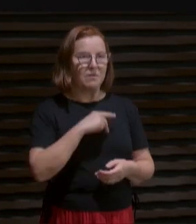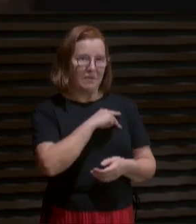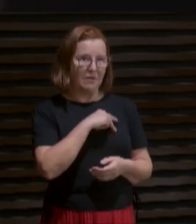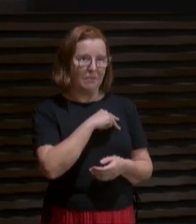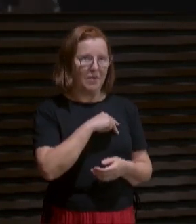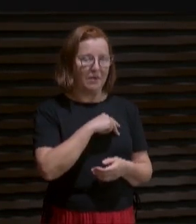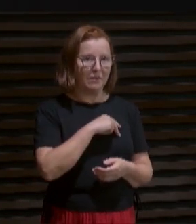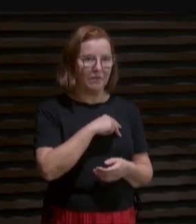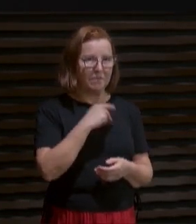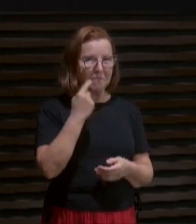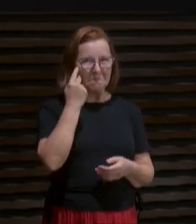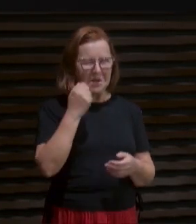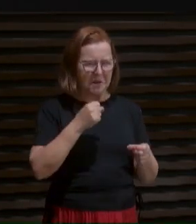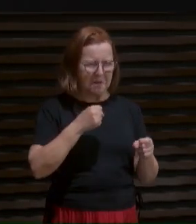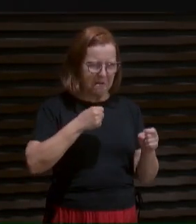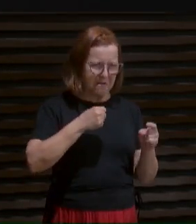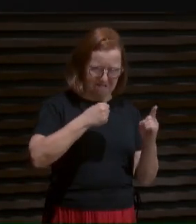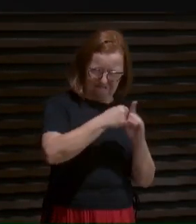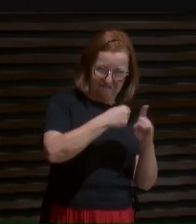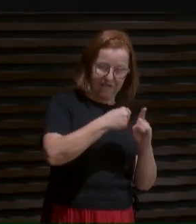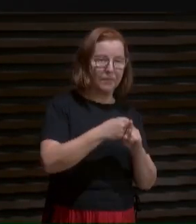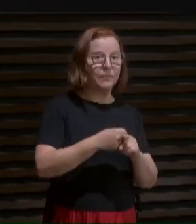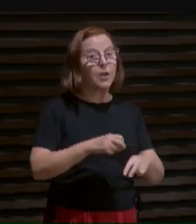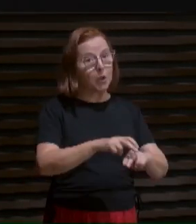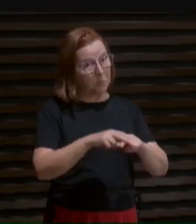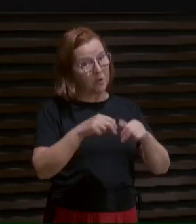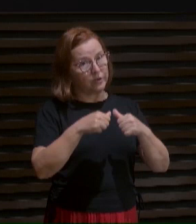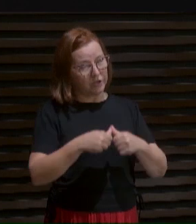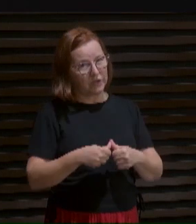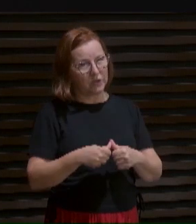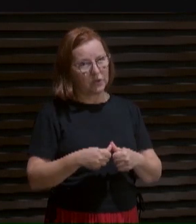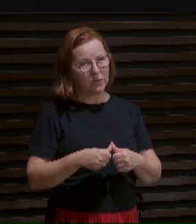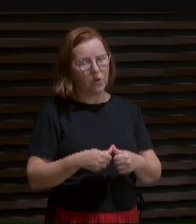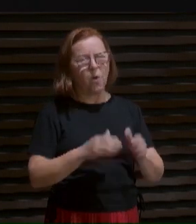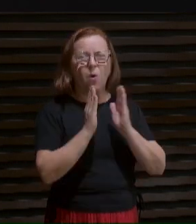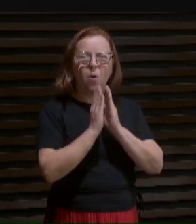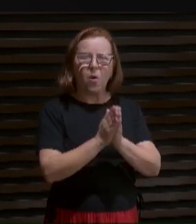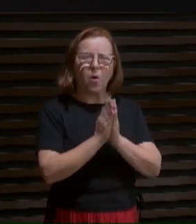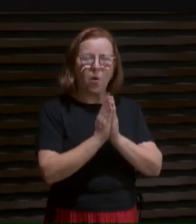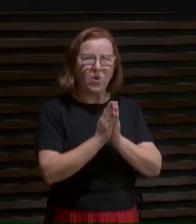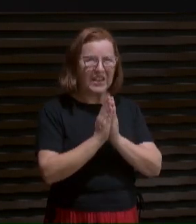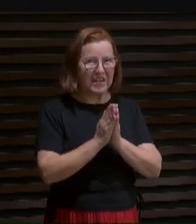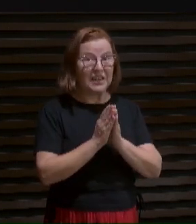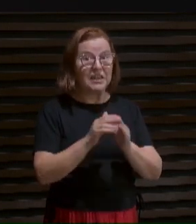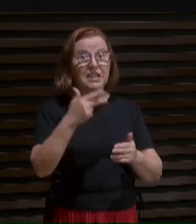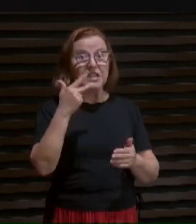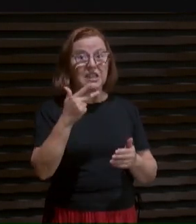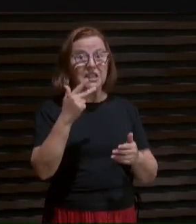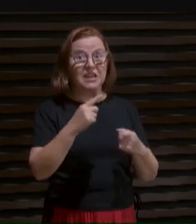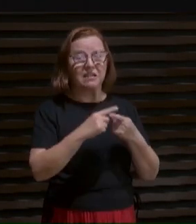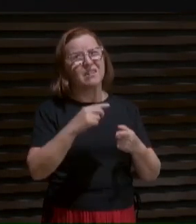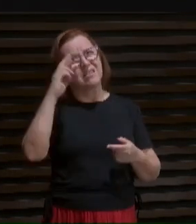E por causa disto, eu, 3 vezes pedi ao Senhor que afastasse de